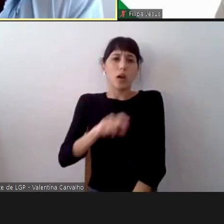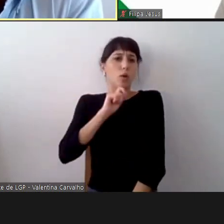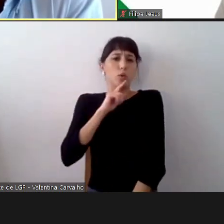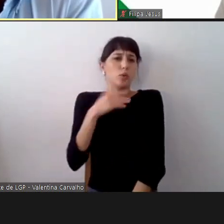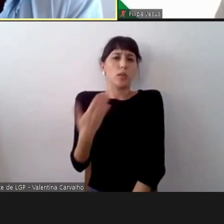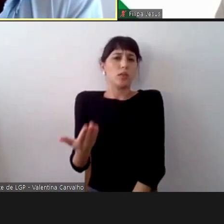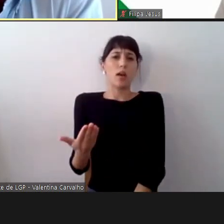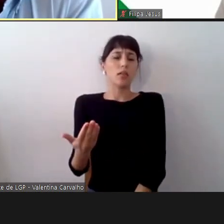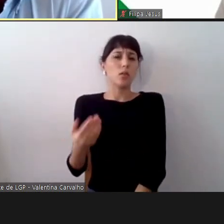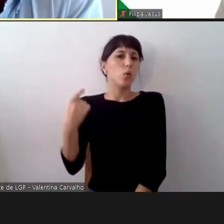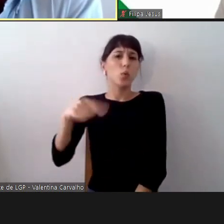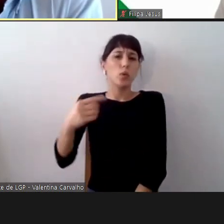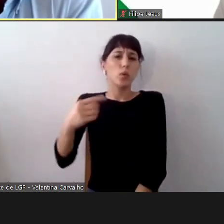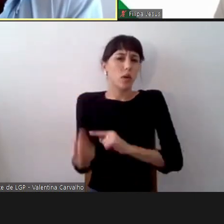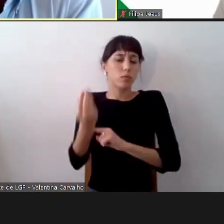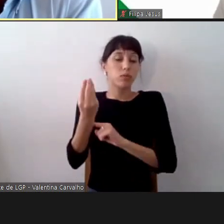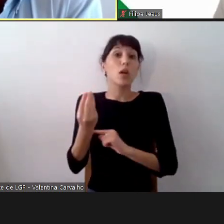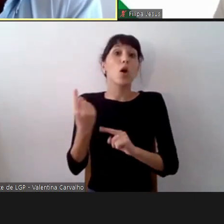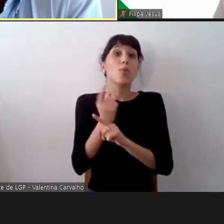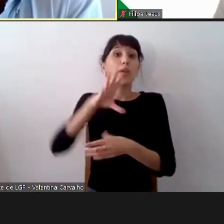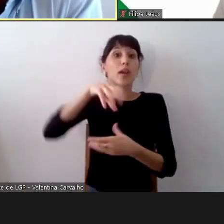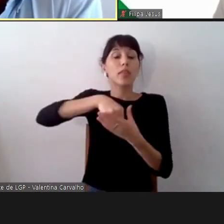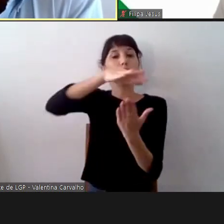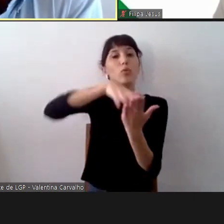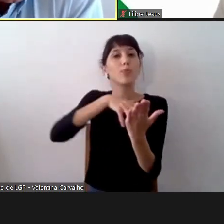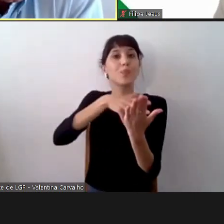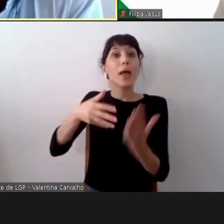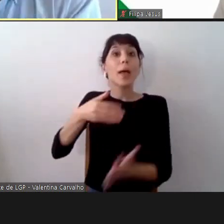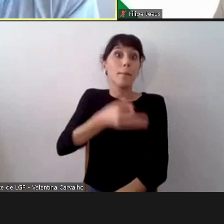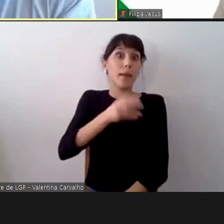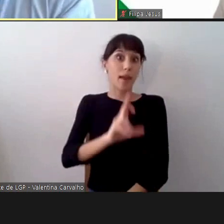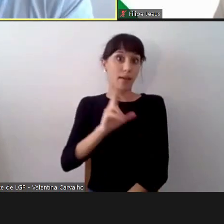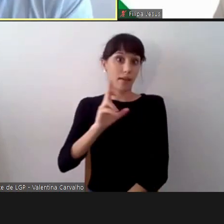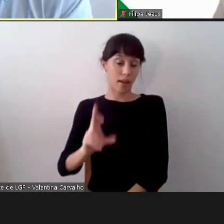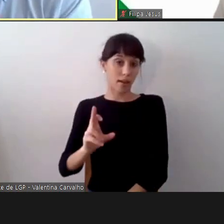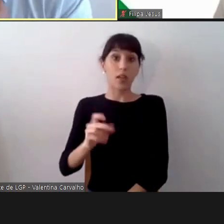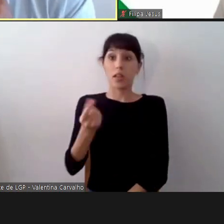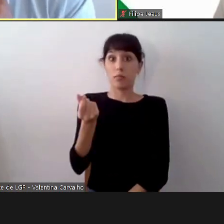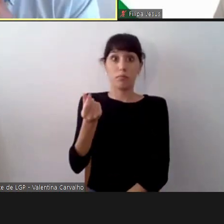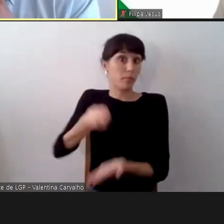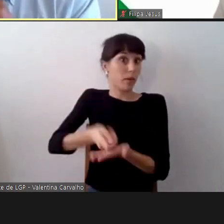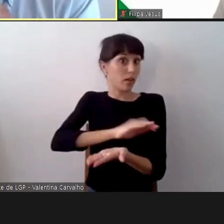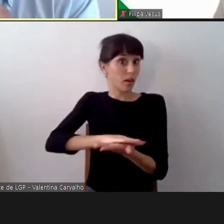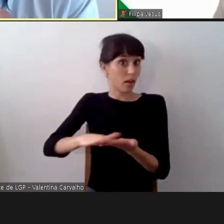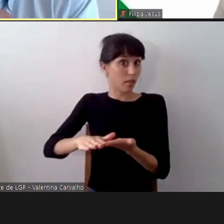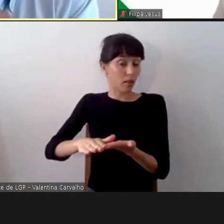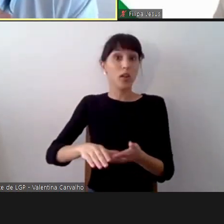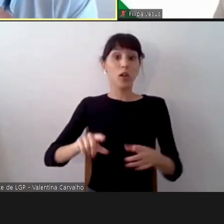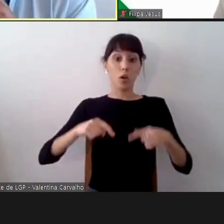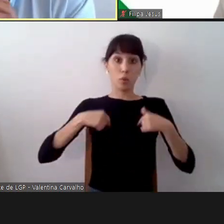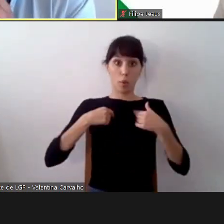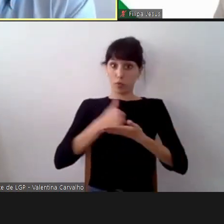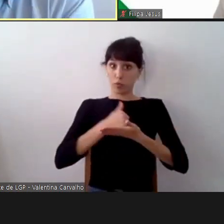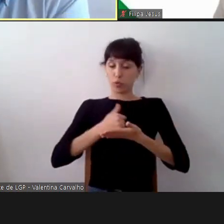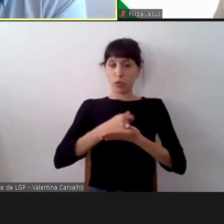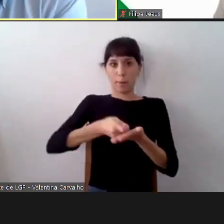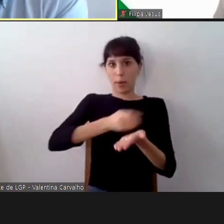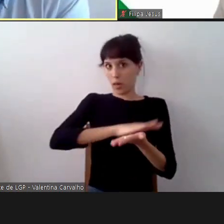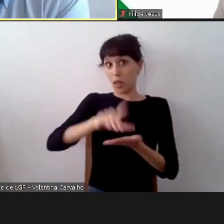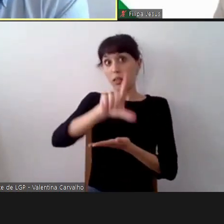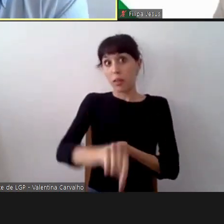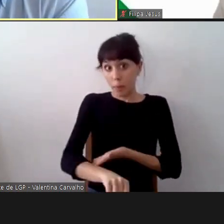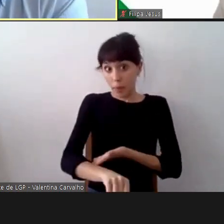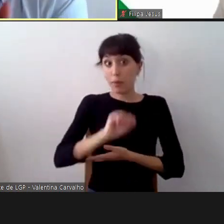neste momento, no âmbito do PRR, e até porque ela é gratuita, não só para o trabalhador, também para as entidades